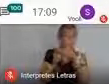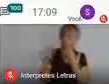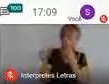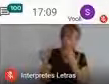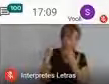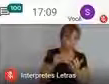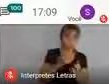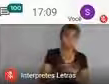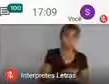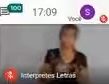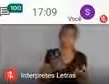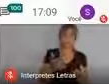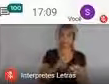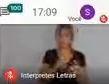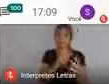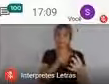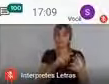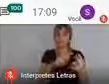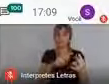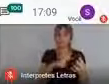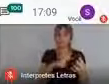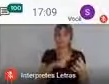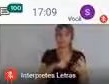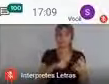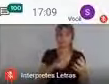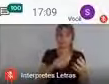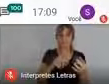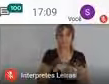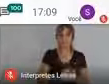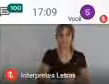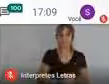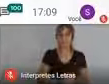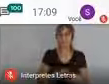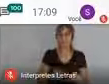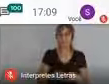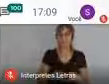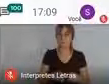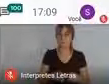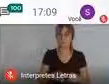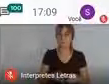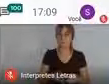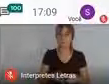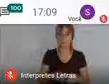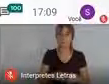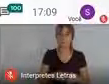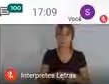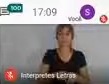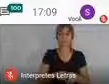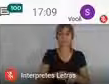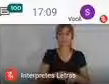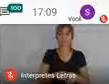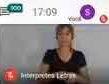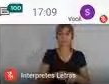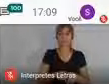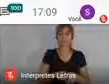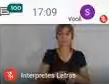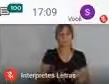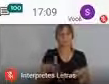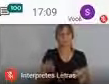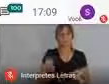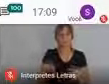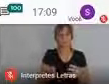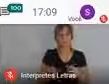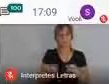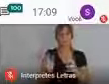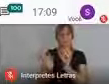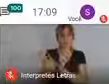aqui três respostas na fala de indivíduos mais velhos e uma resposta na fala de